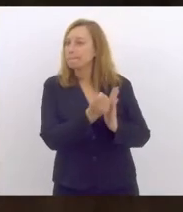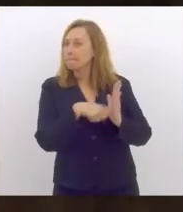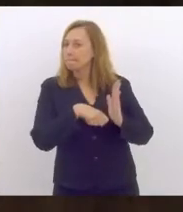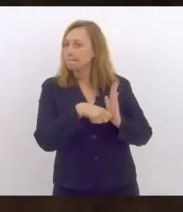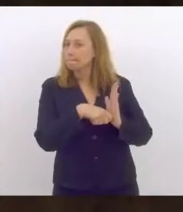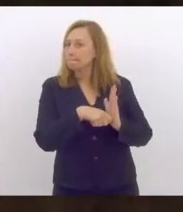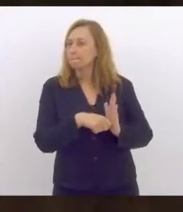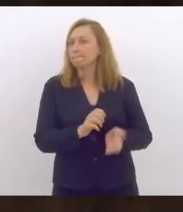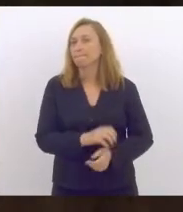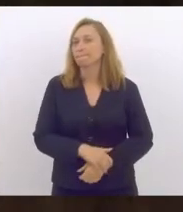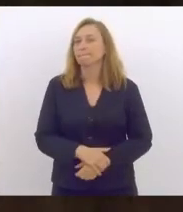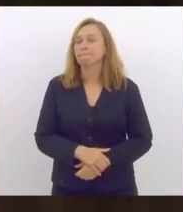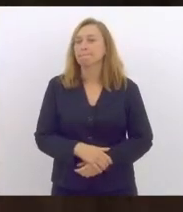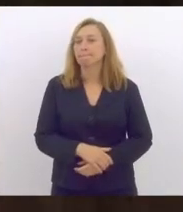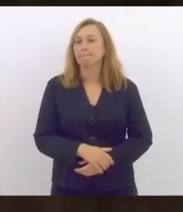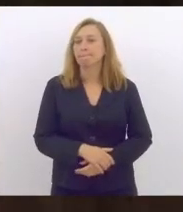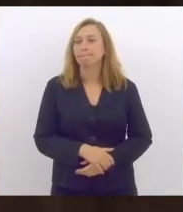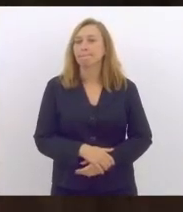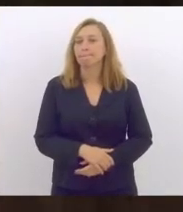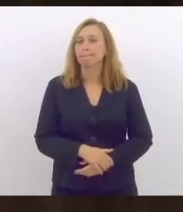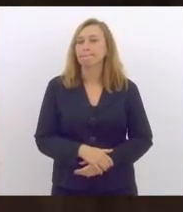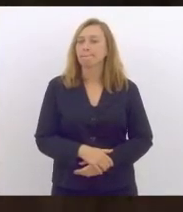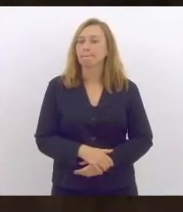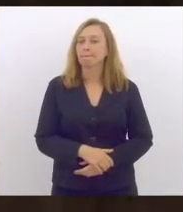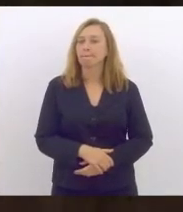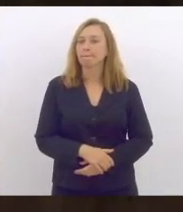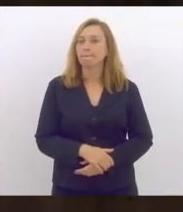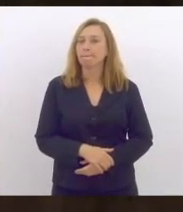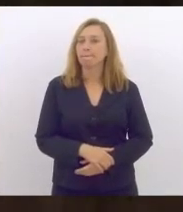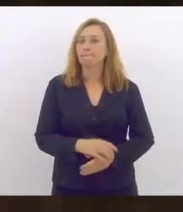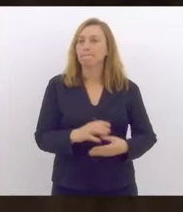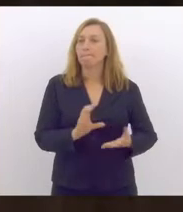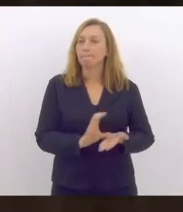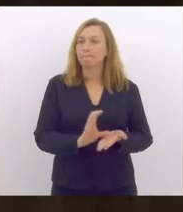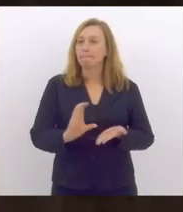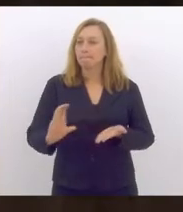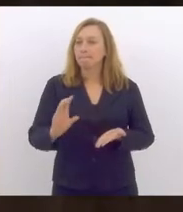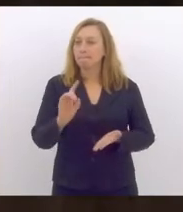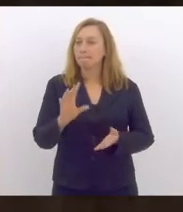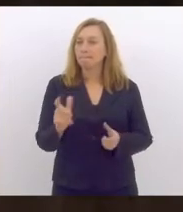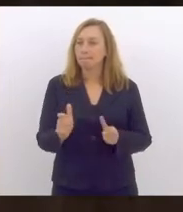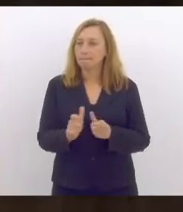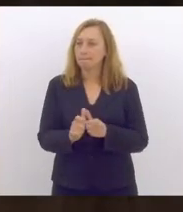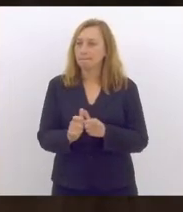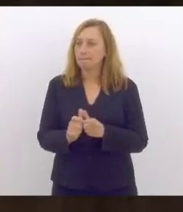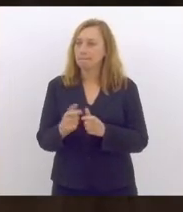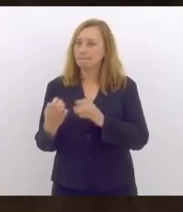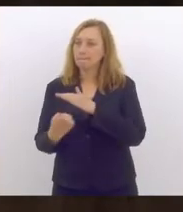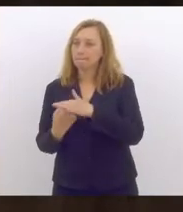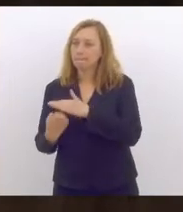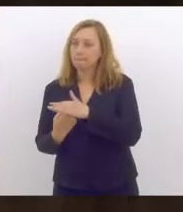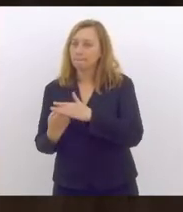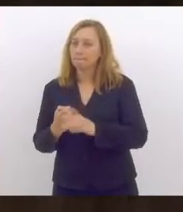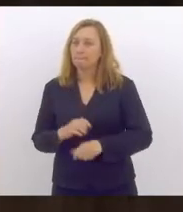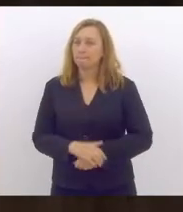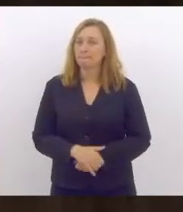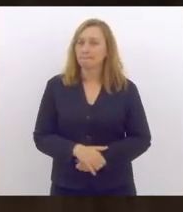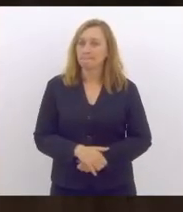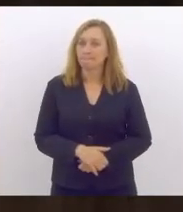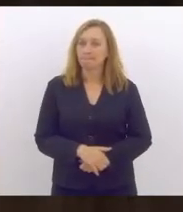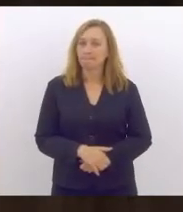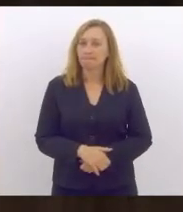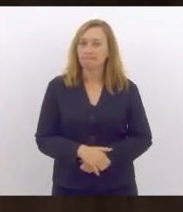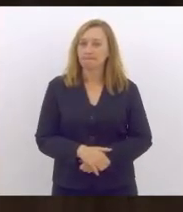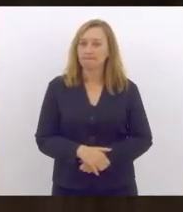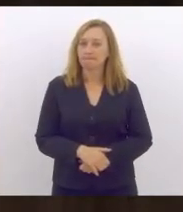favorecido é destinada apenas às microempresas e empresas de pequeno porte,